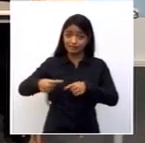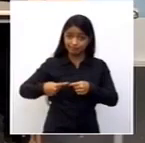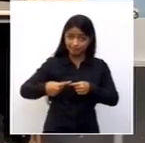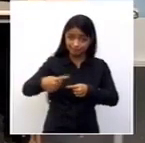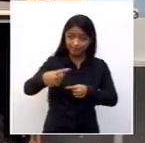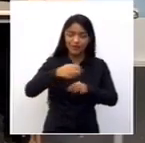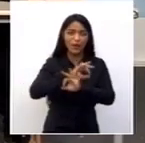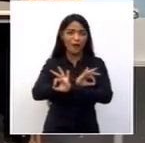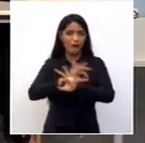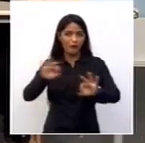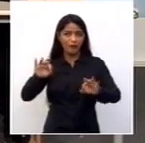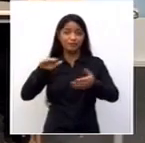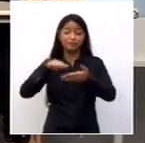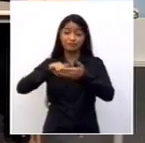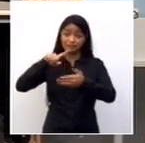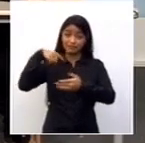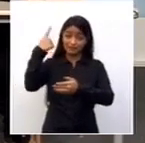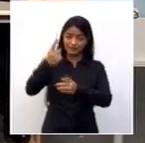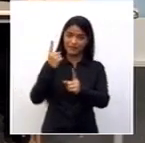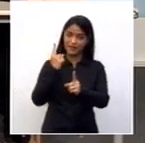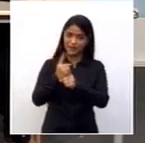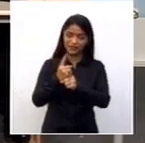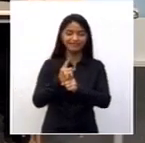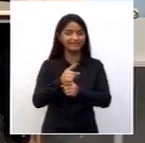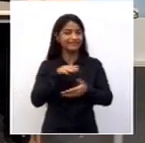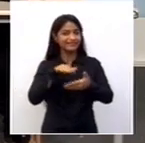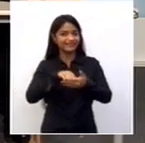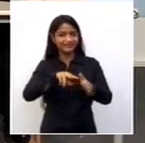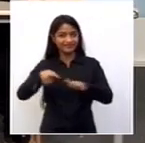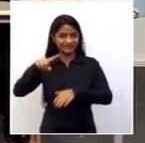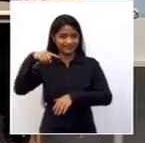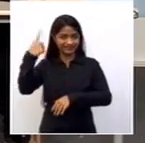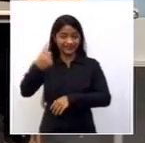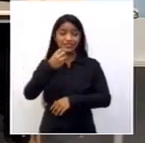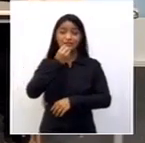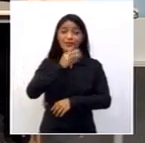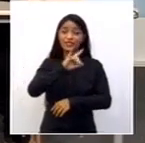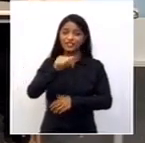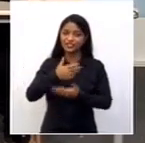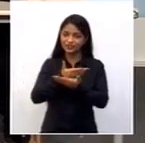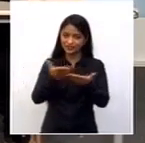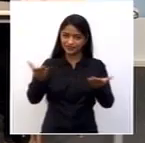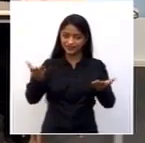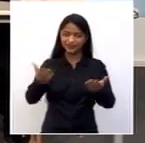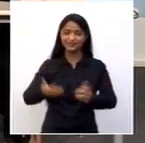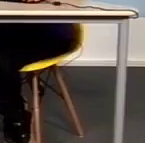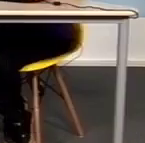vemos no nosso próximo encontro. Até semana que vem. Um bom dia a todos.